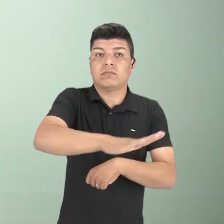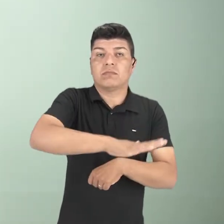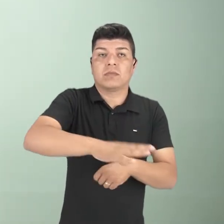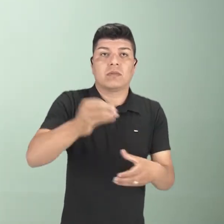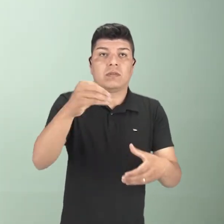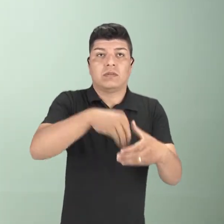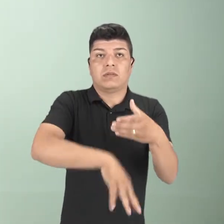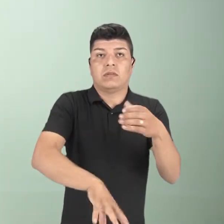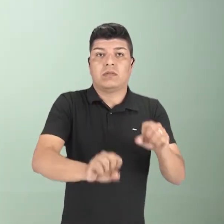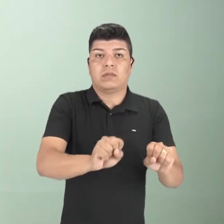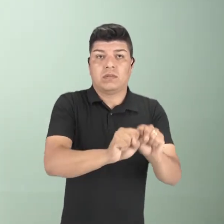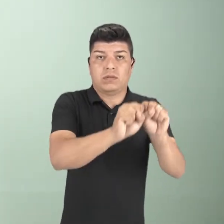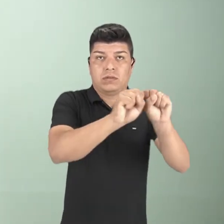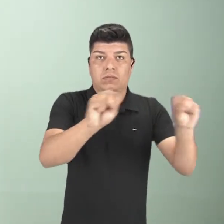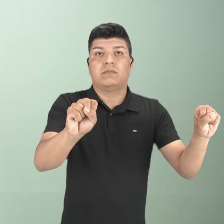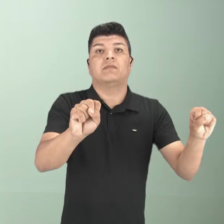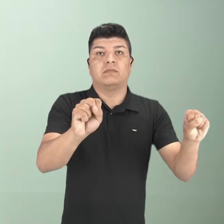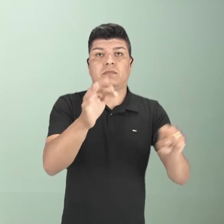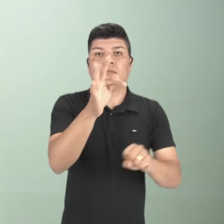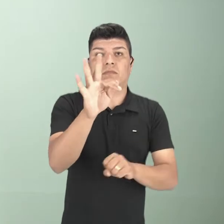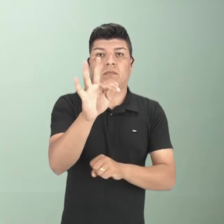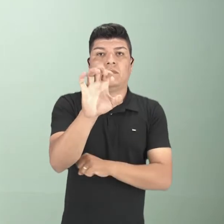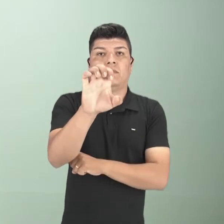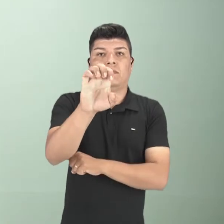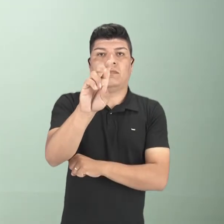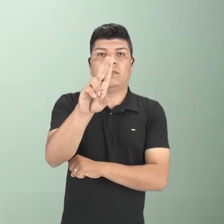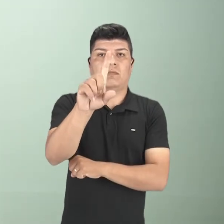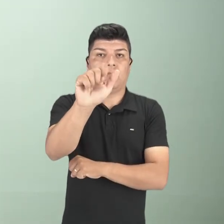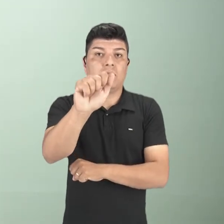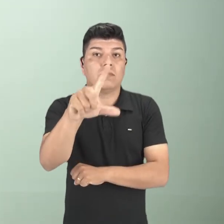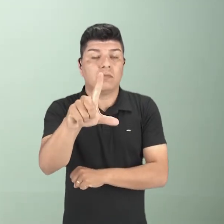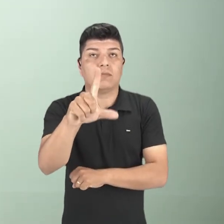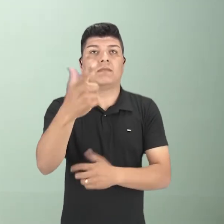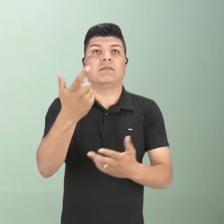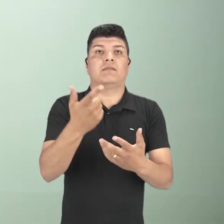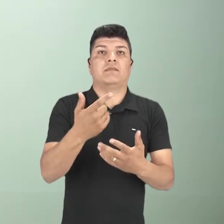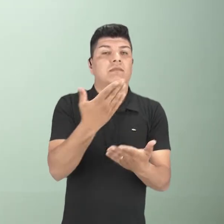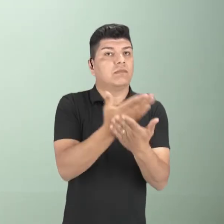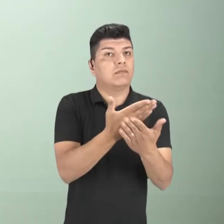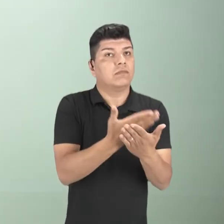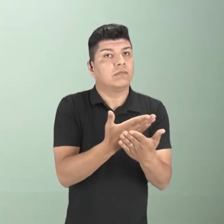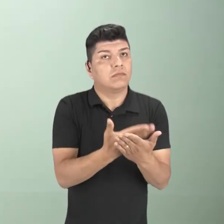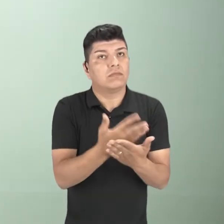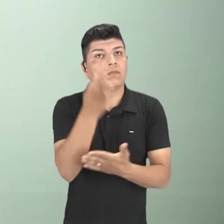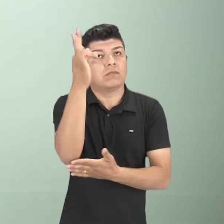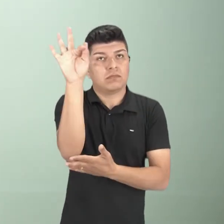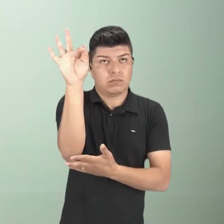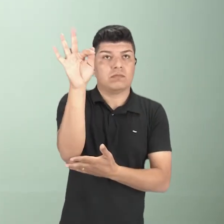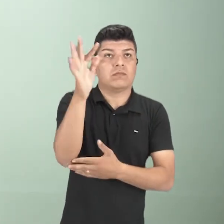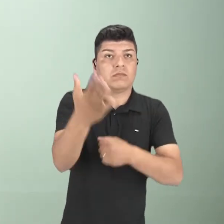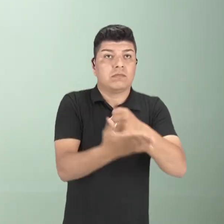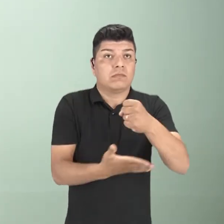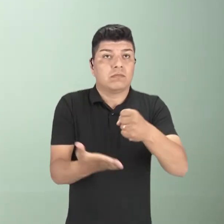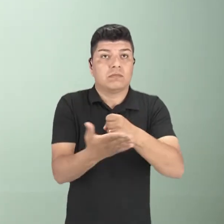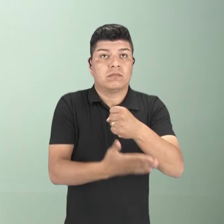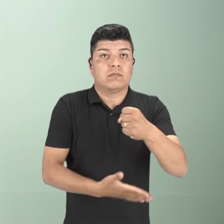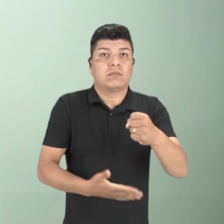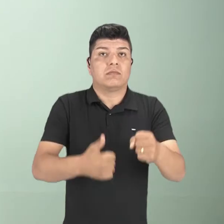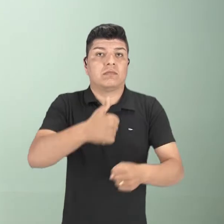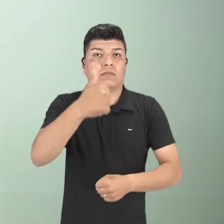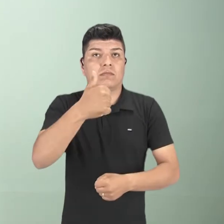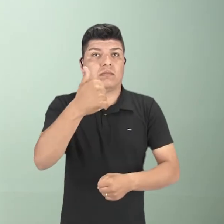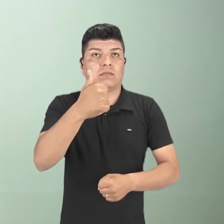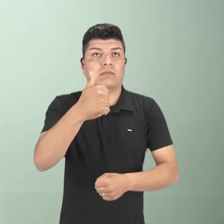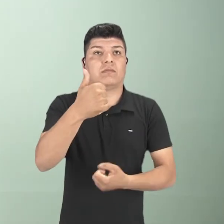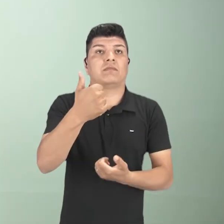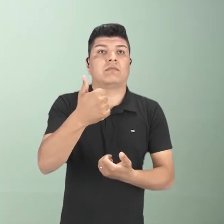básicas dentro do sistema feudal, por exemplo, quando você estuda a sociedade estamental. Lá na França era baseado, tinha aí o primeiro escalão,